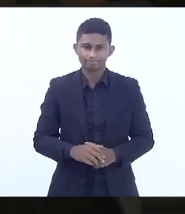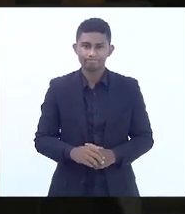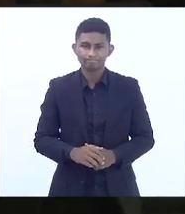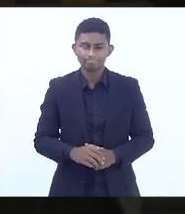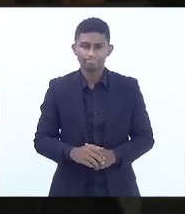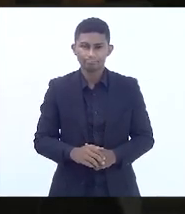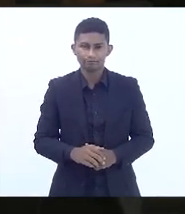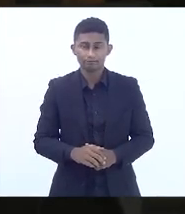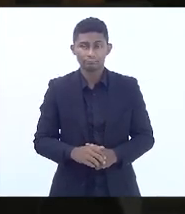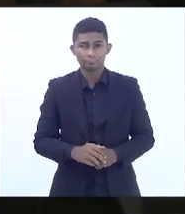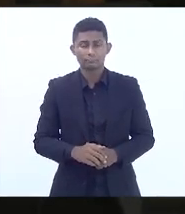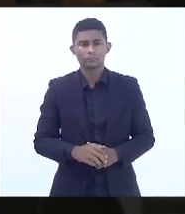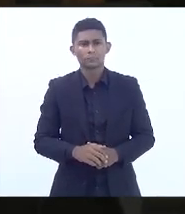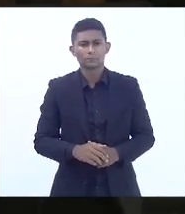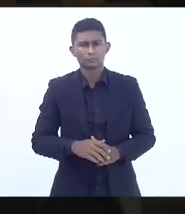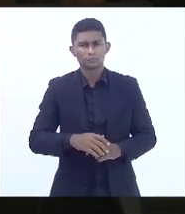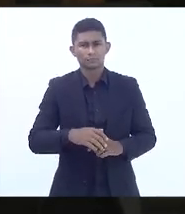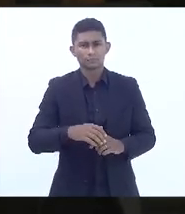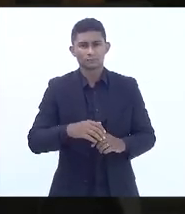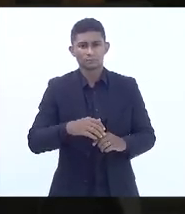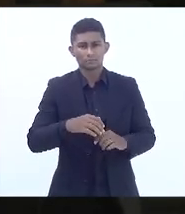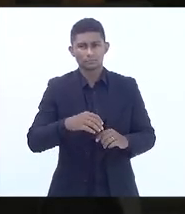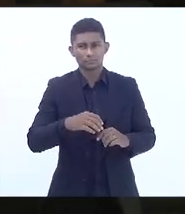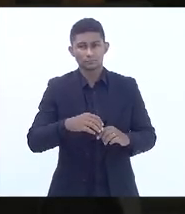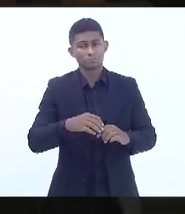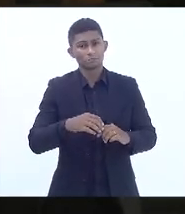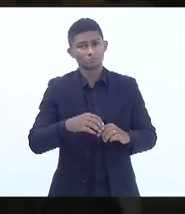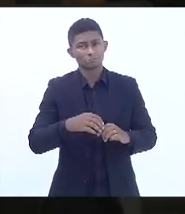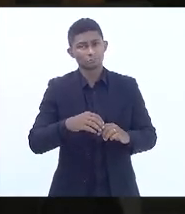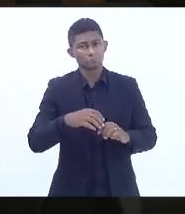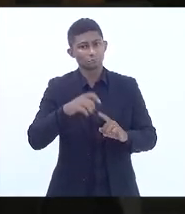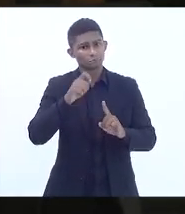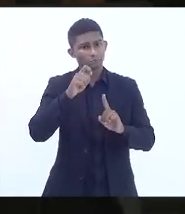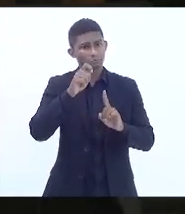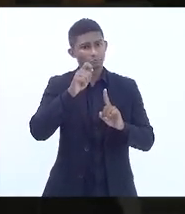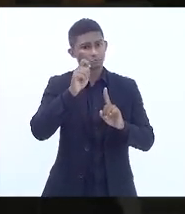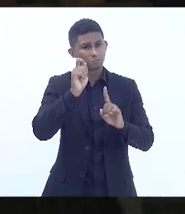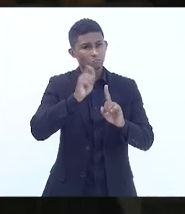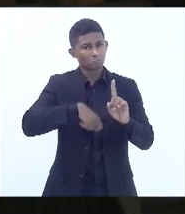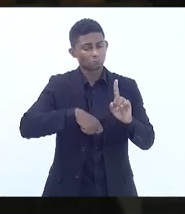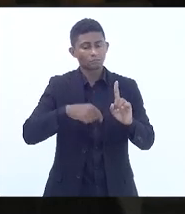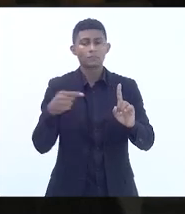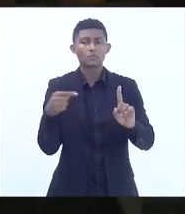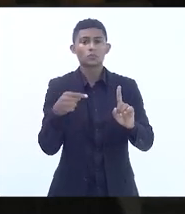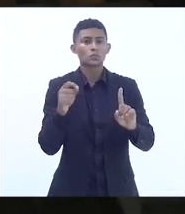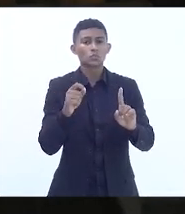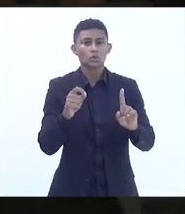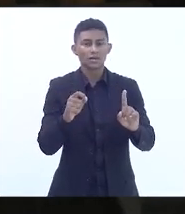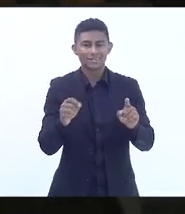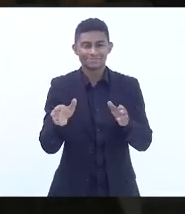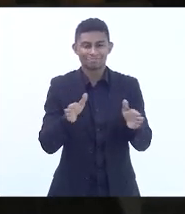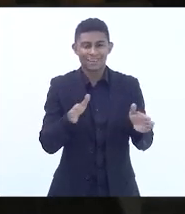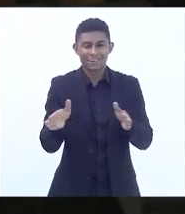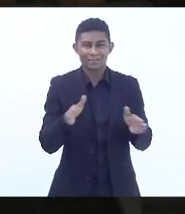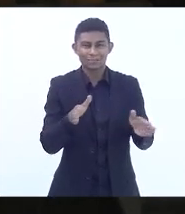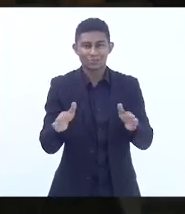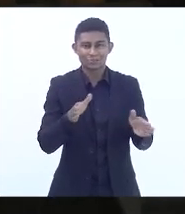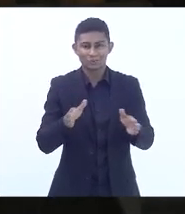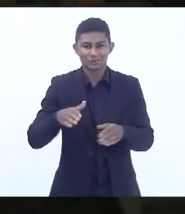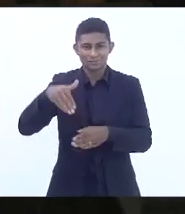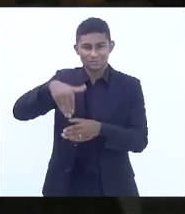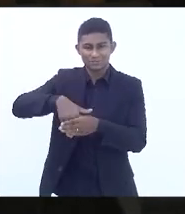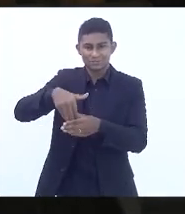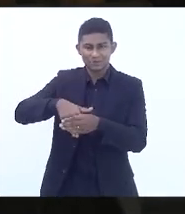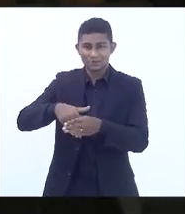mês no qual se finda a janela eleitoral, e na semana que vem, senhor presidente,